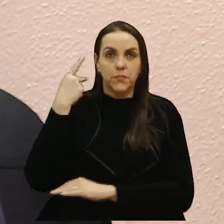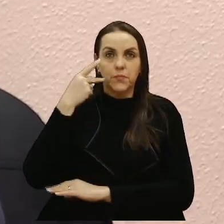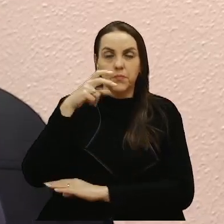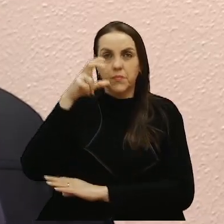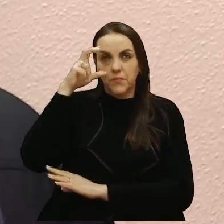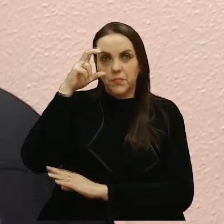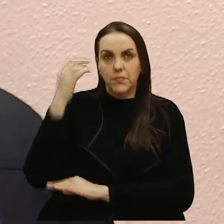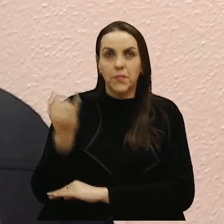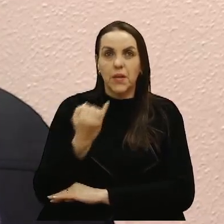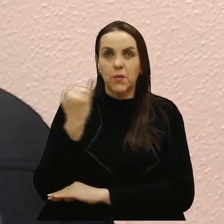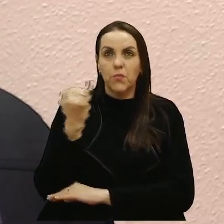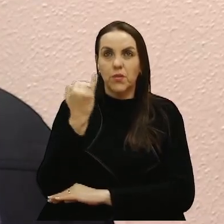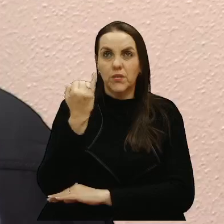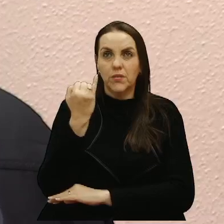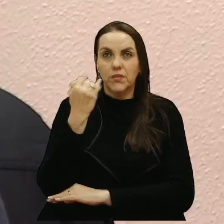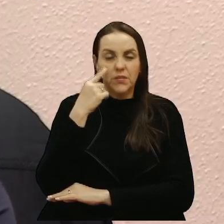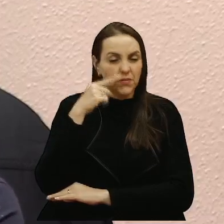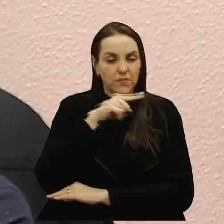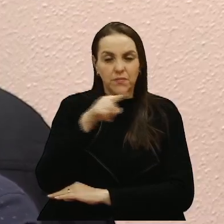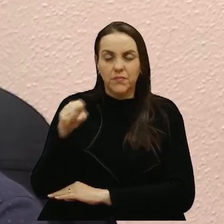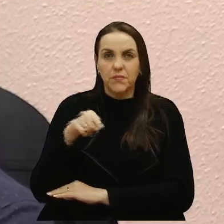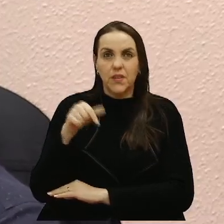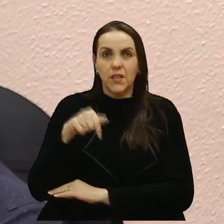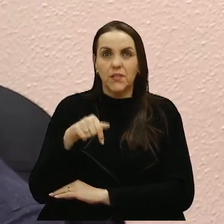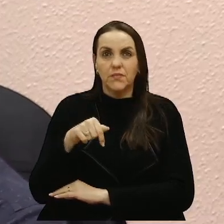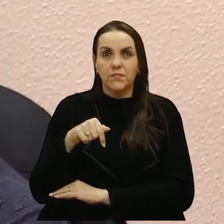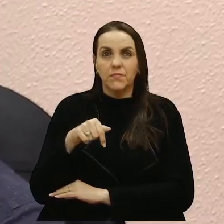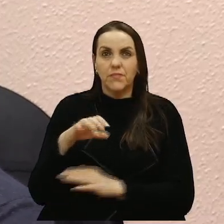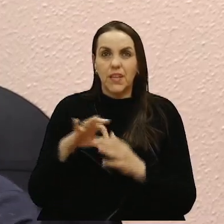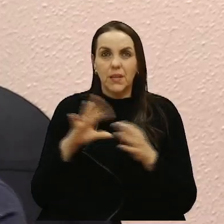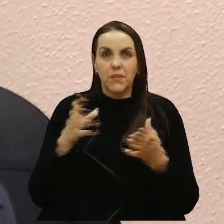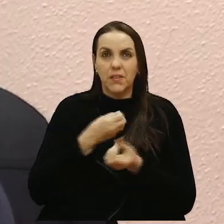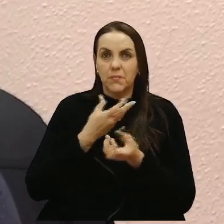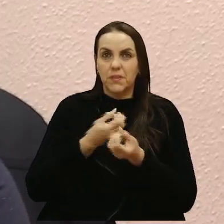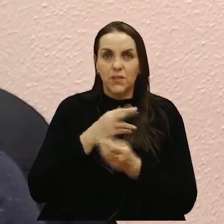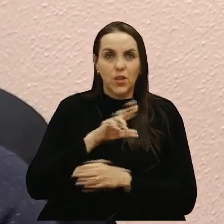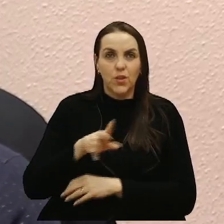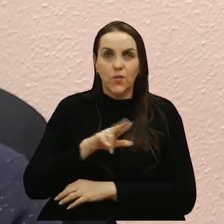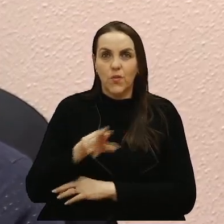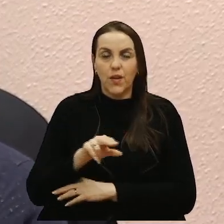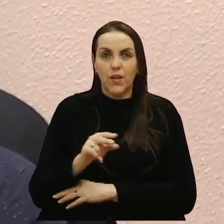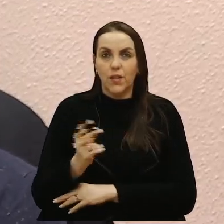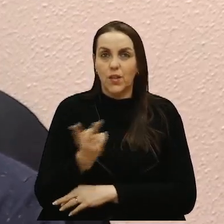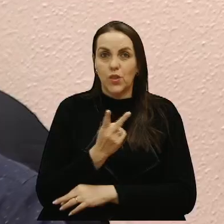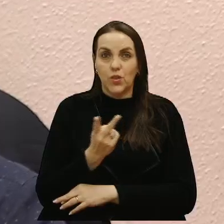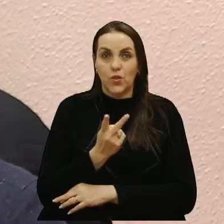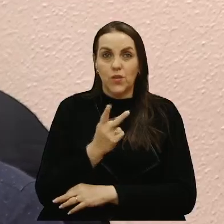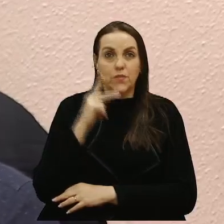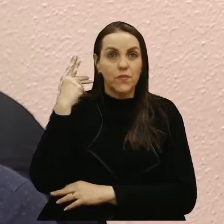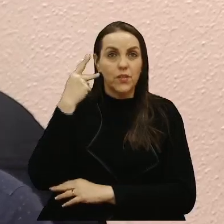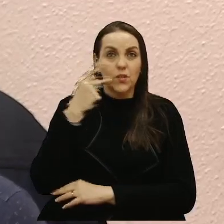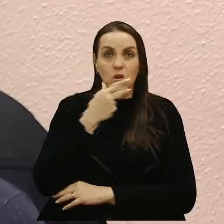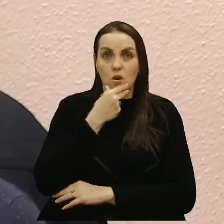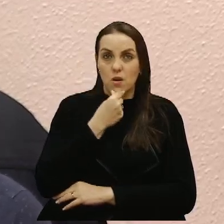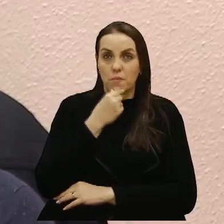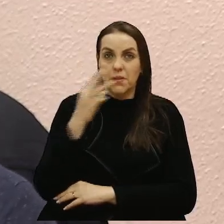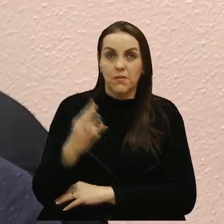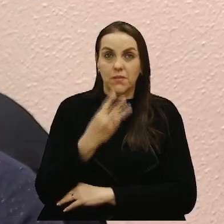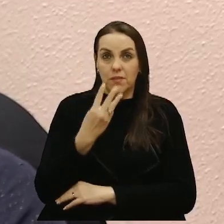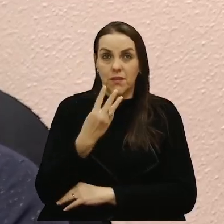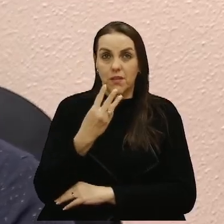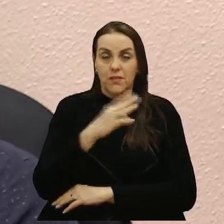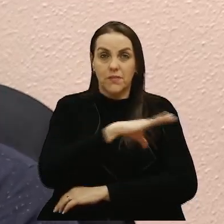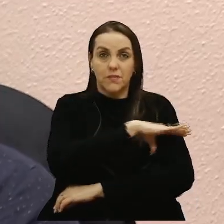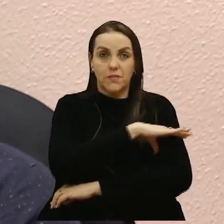dele justamente por isso que nós vimos aqui. Liberdade de expressão não é 2 vereadores homens, 3 agora com o vereador